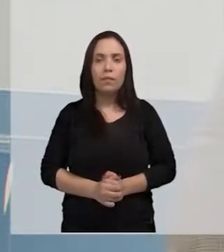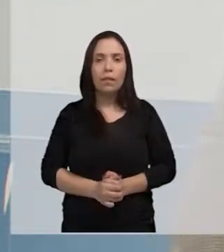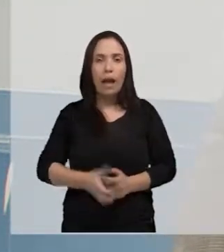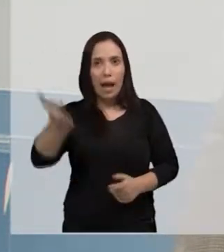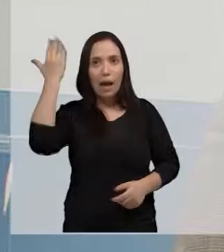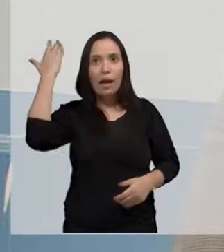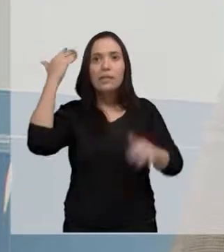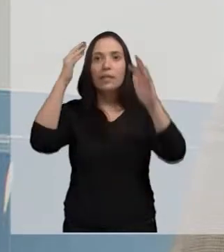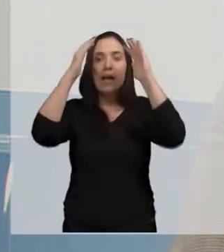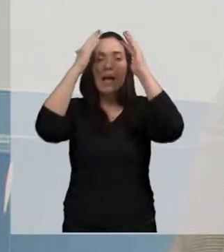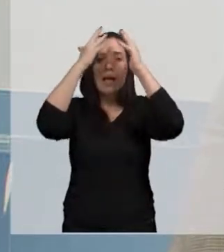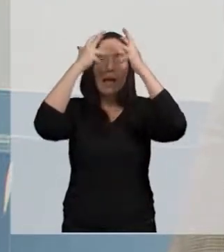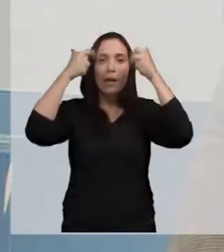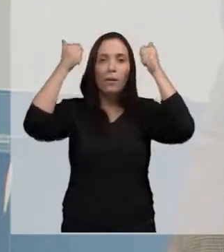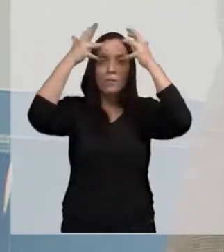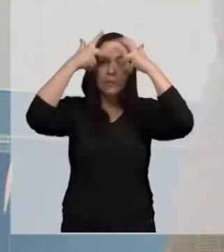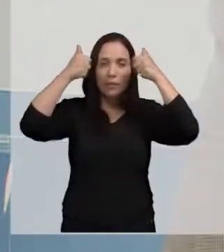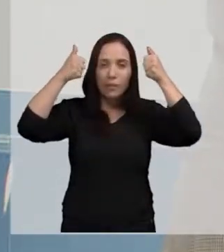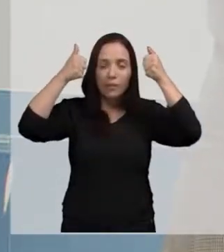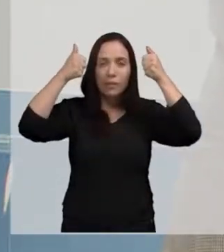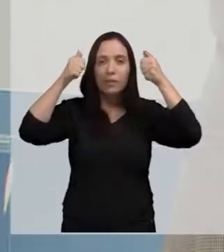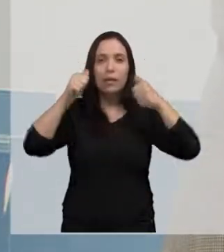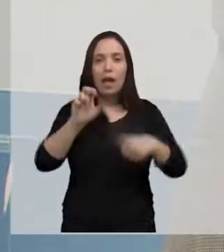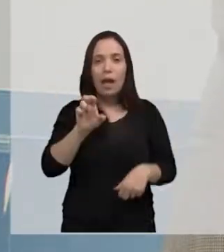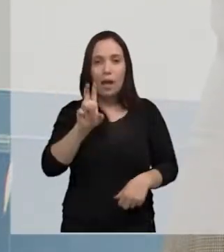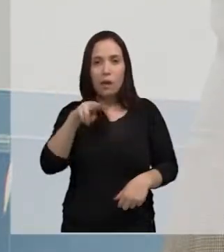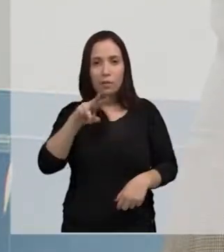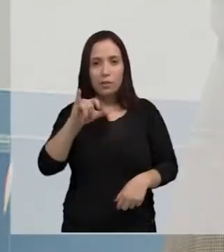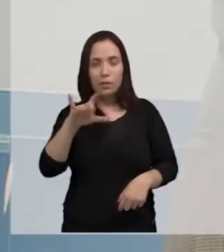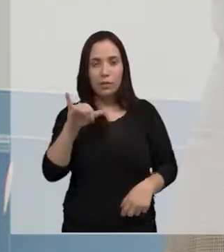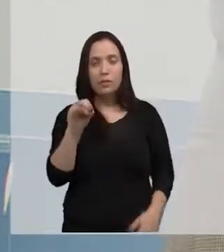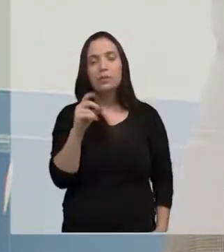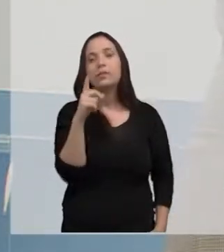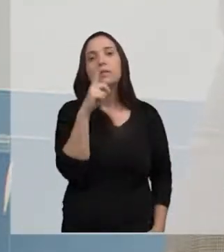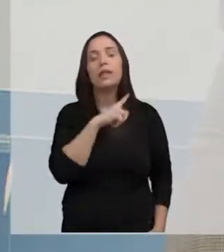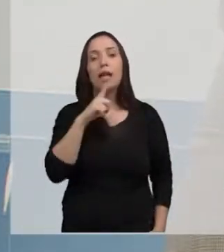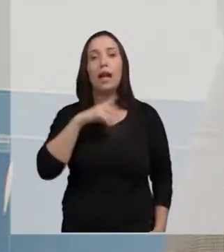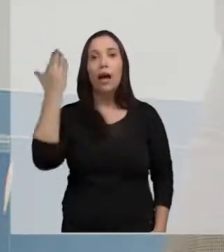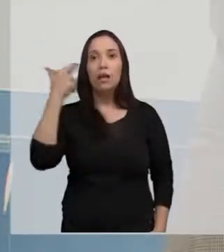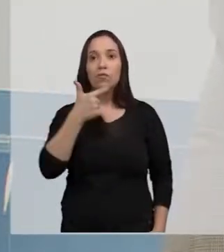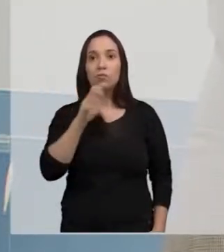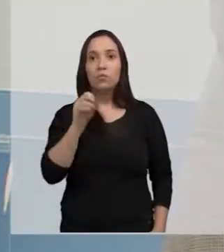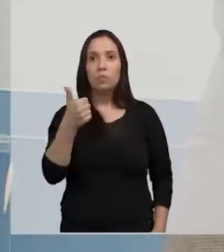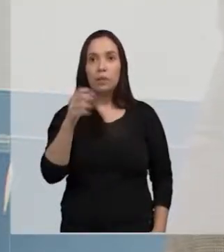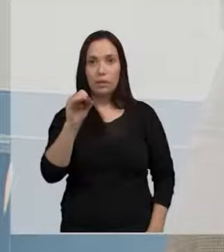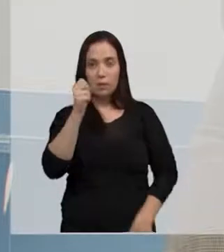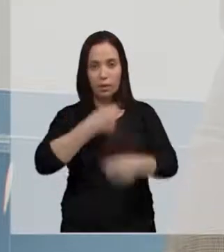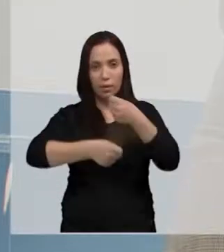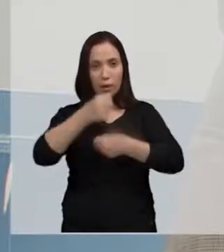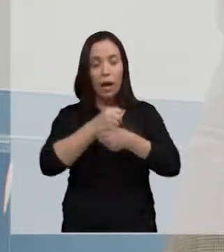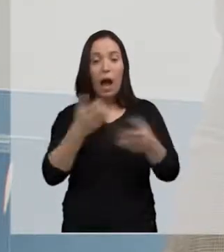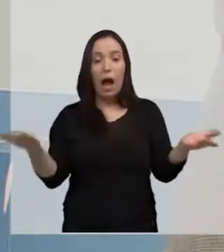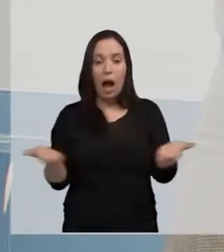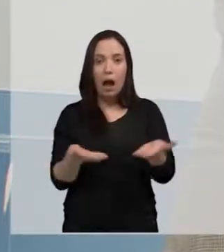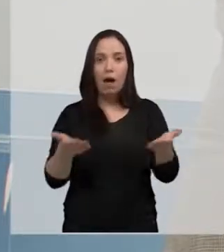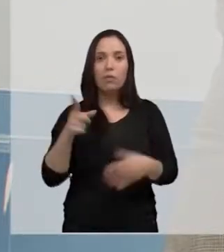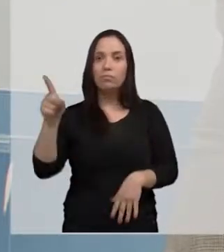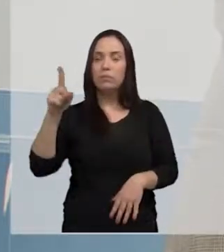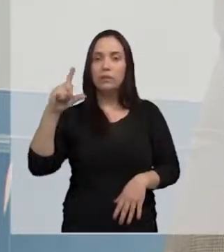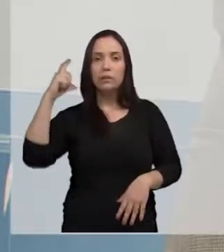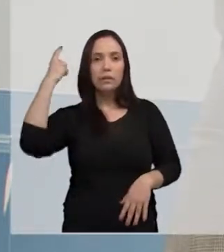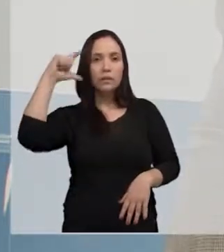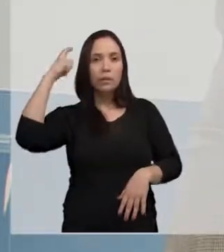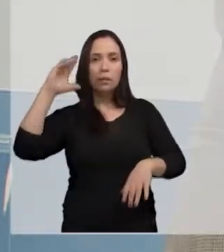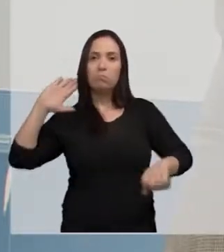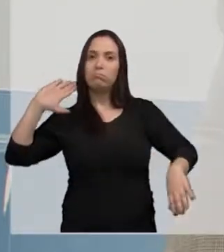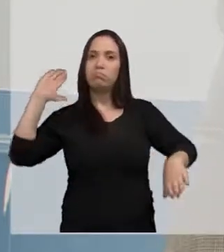era o Eunício, né? Na campanha de 2010. 2010, Eunício, com a votação de 2010. Agora foi Ciro Gomes, e o Cid